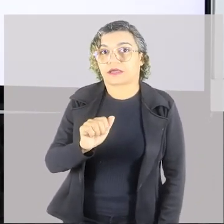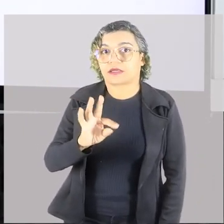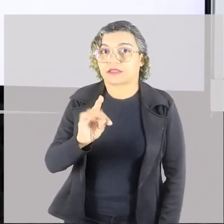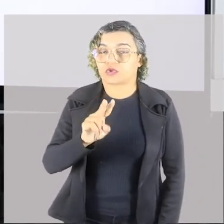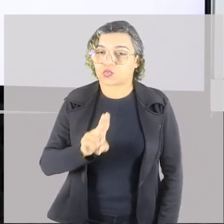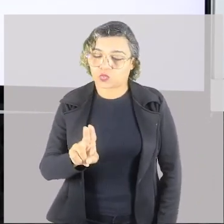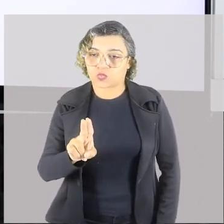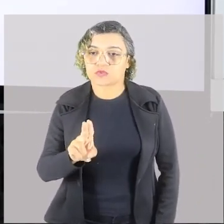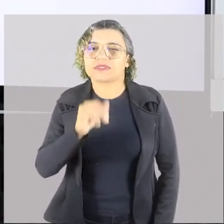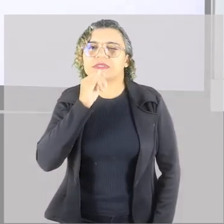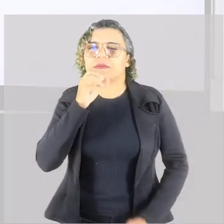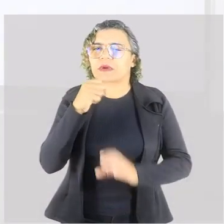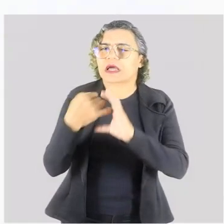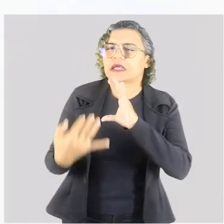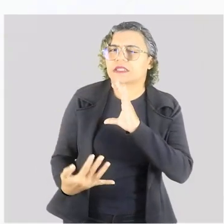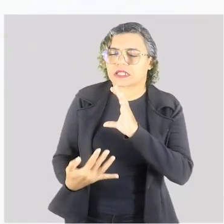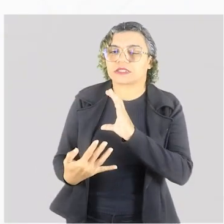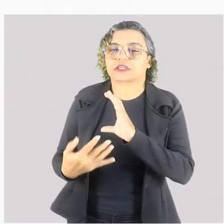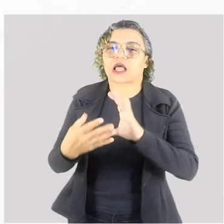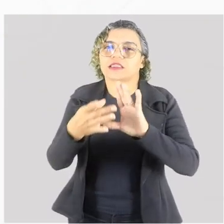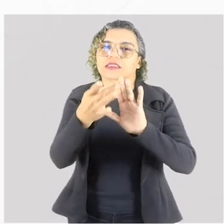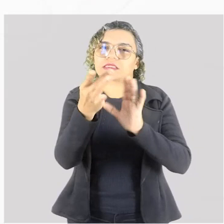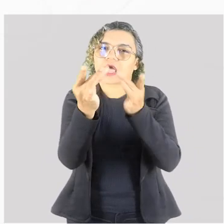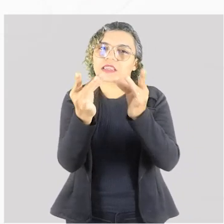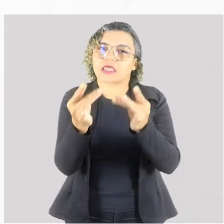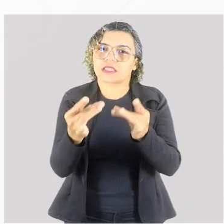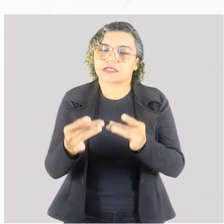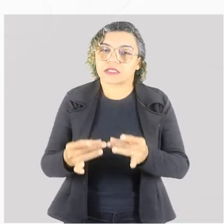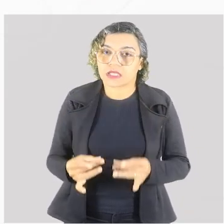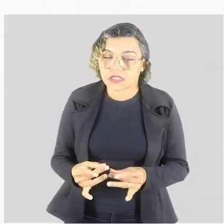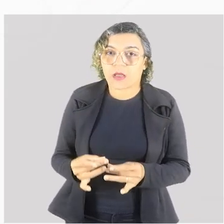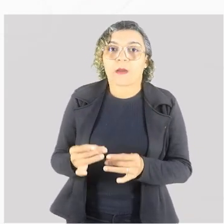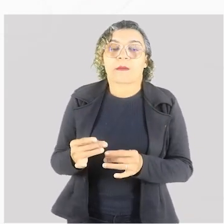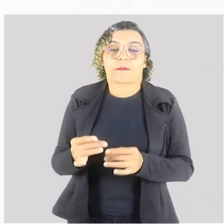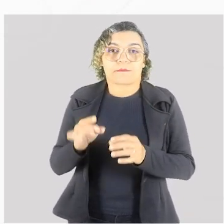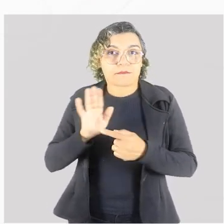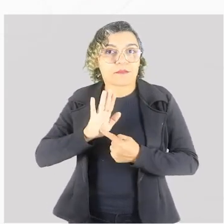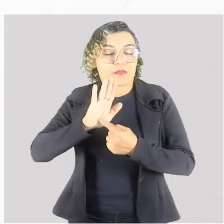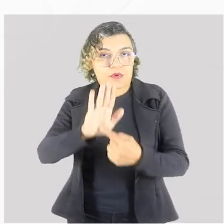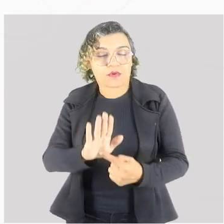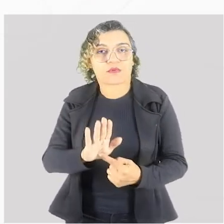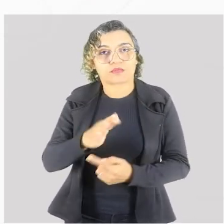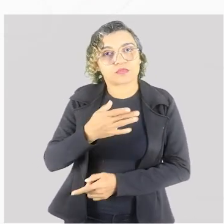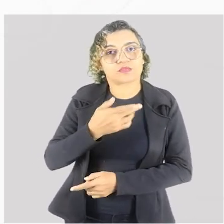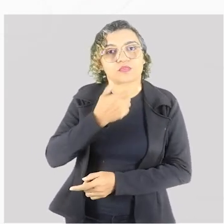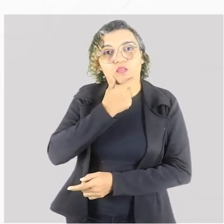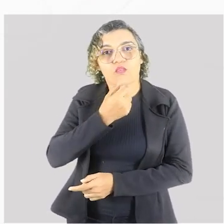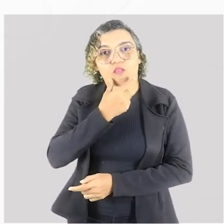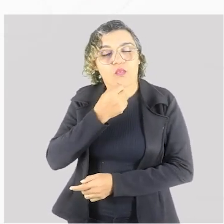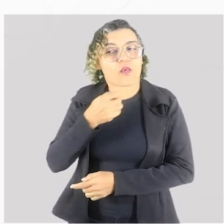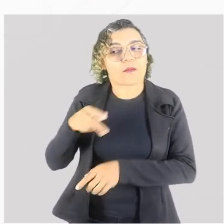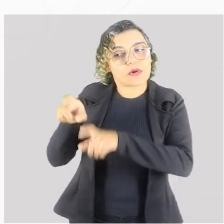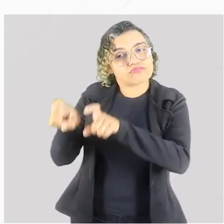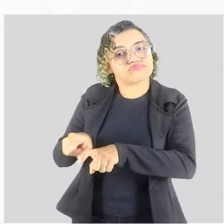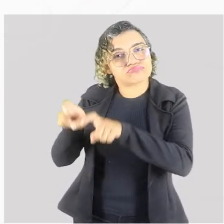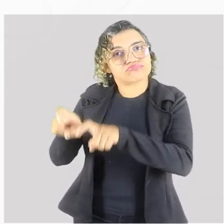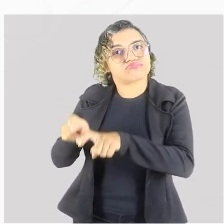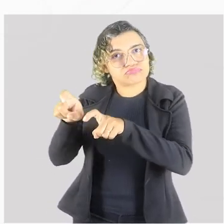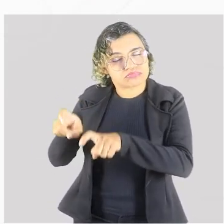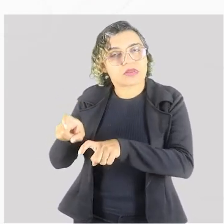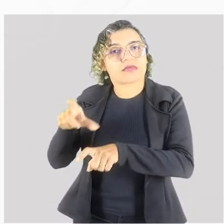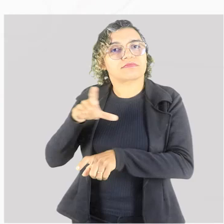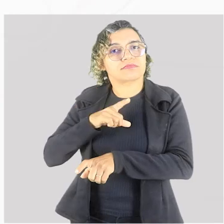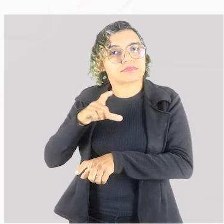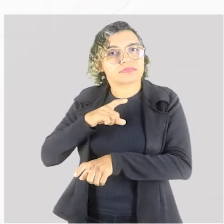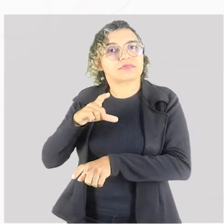as características do Jeca, ele mostra essa visão do homem urbano, né, do homem da cidade, sobre essa figura da pessoa do